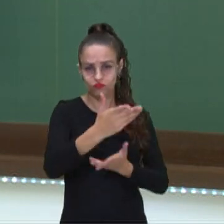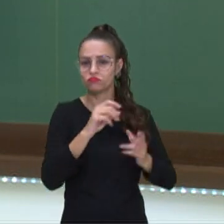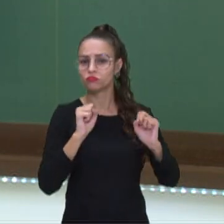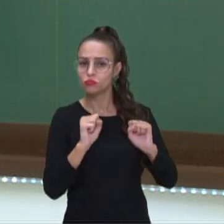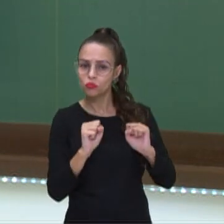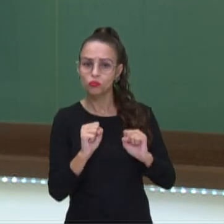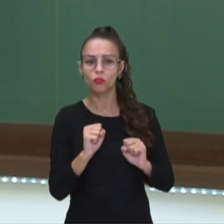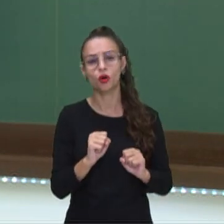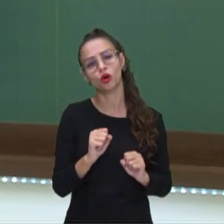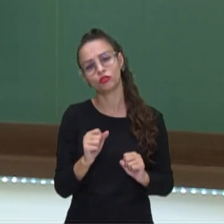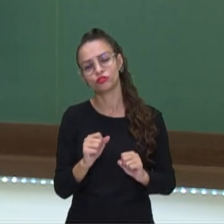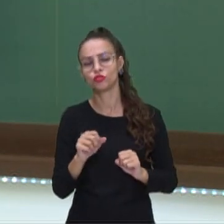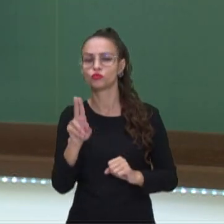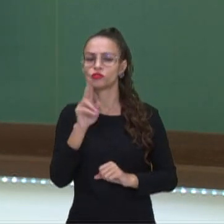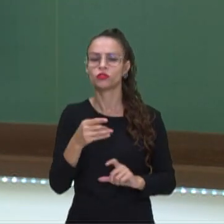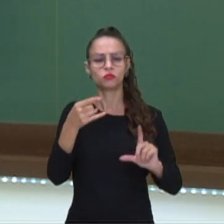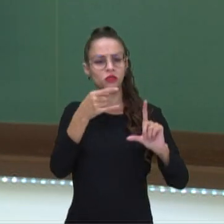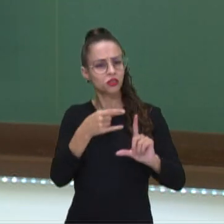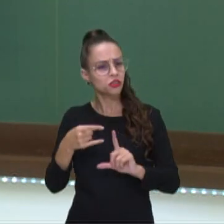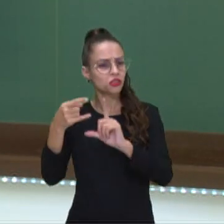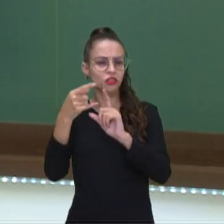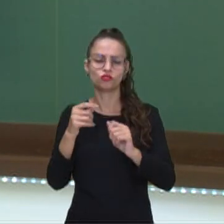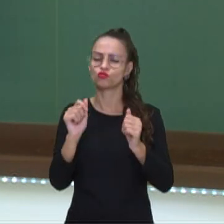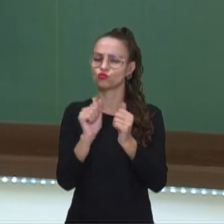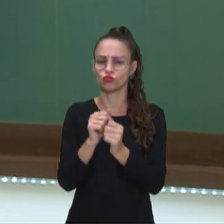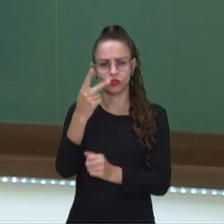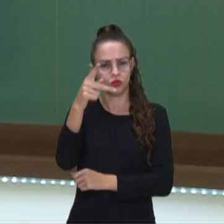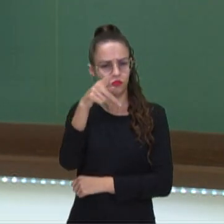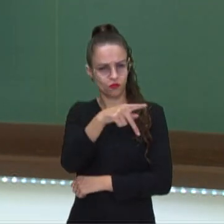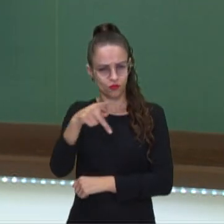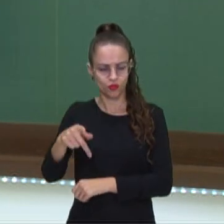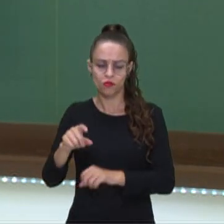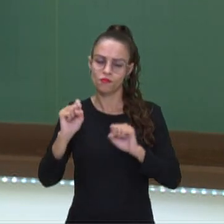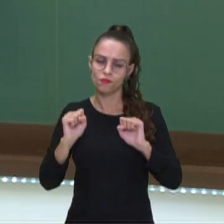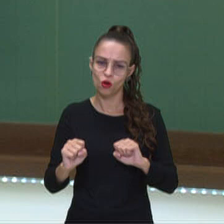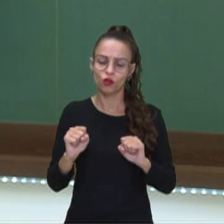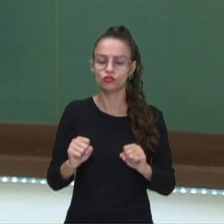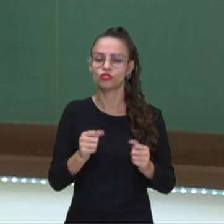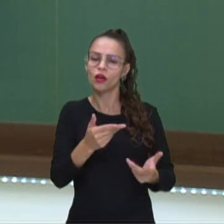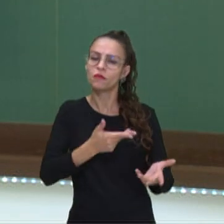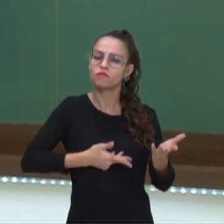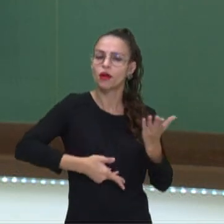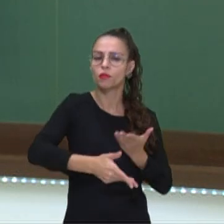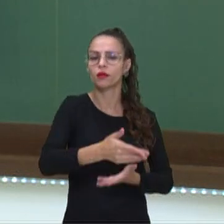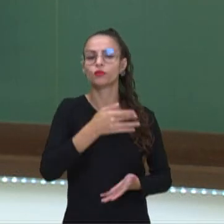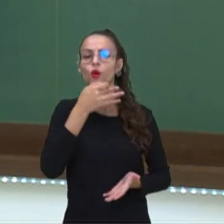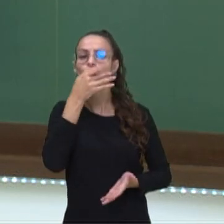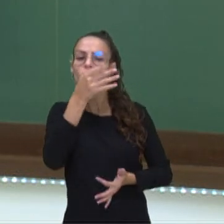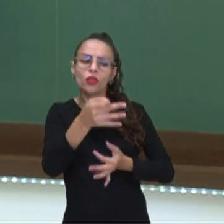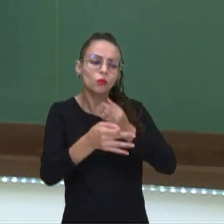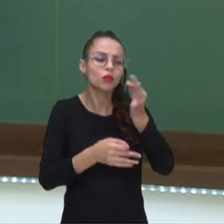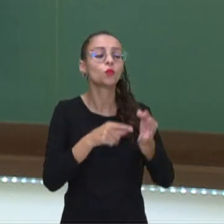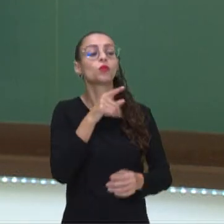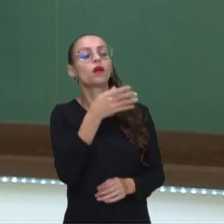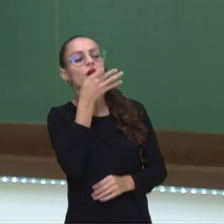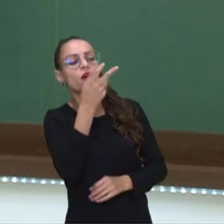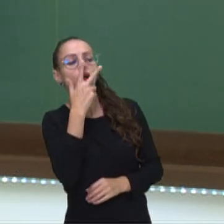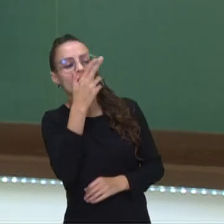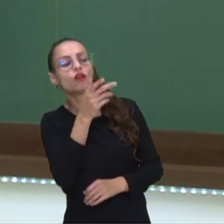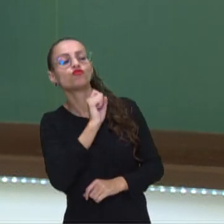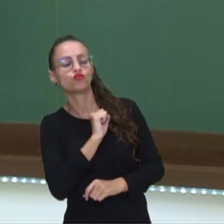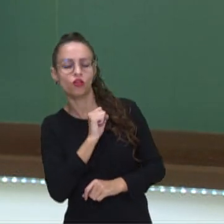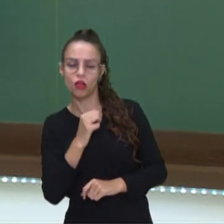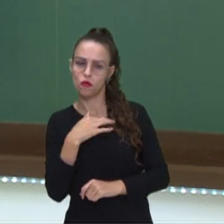Através de um meet ou num momento junto com o seu professor, vocês possam fazer essa troca de opiniões sobre